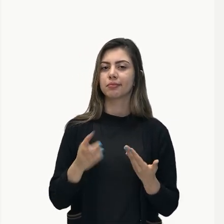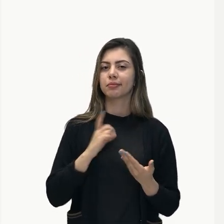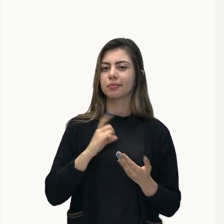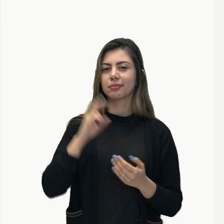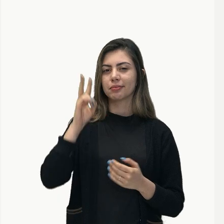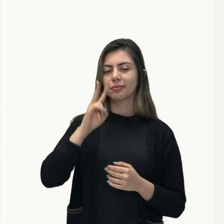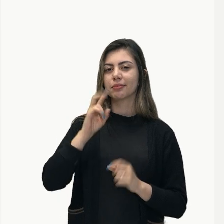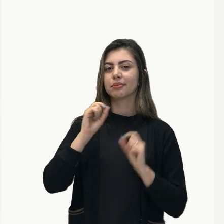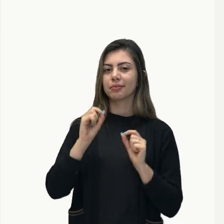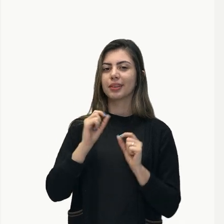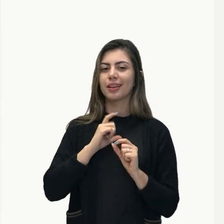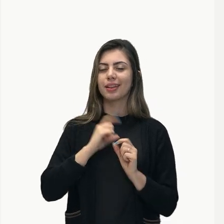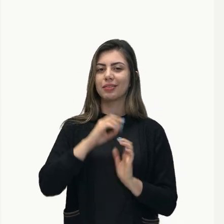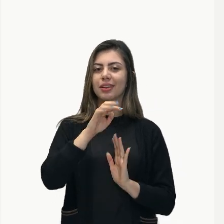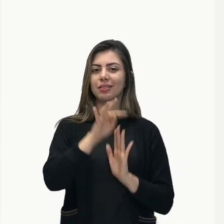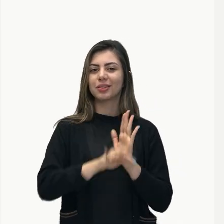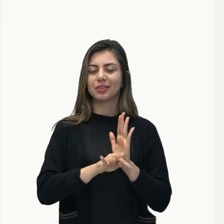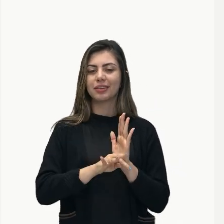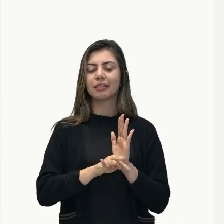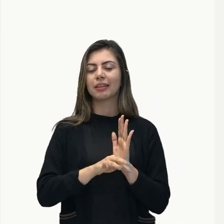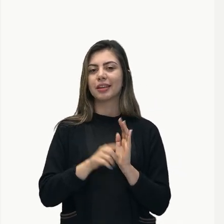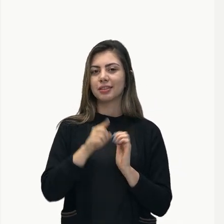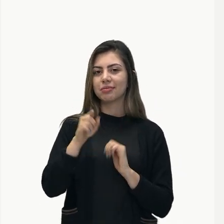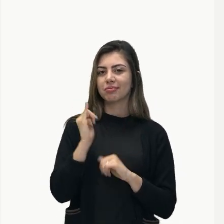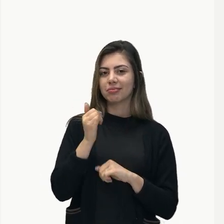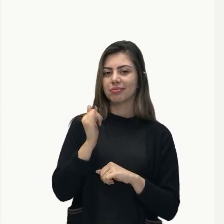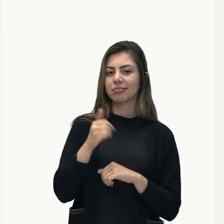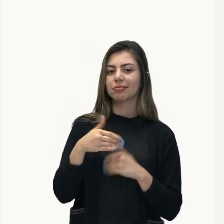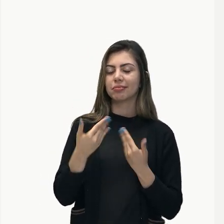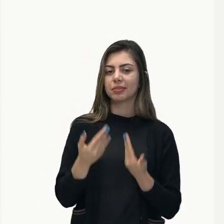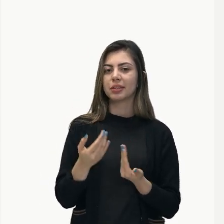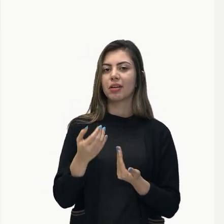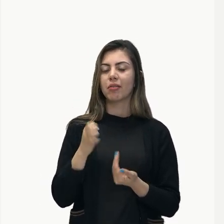lá daquele texto que vocês ouviram, né? Eu era,